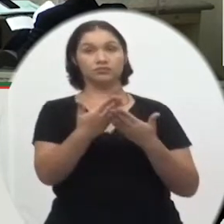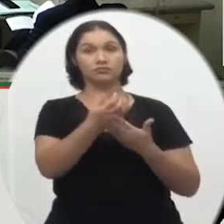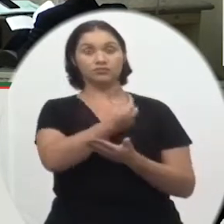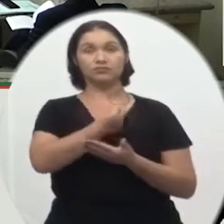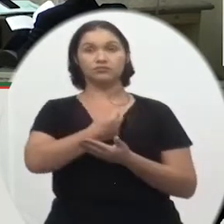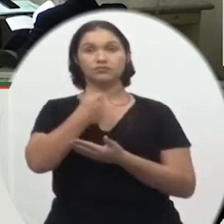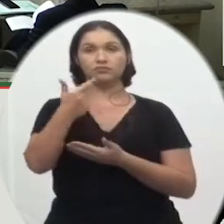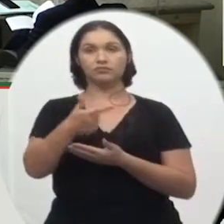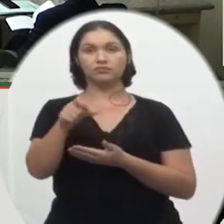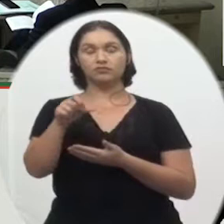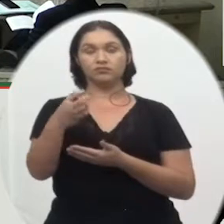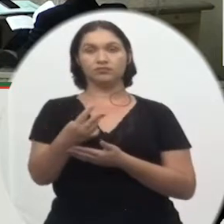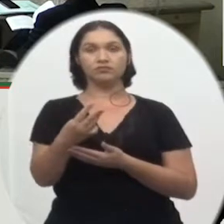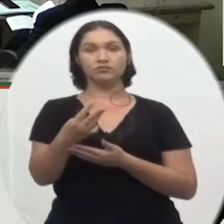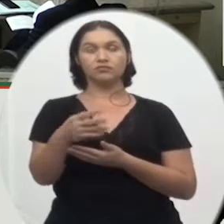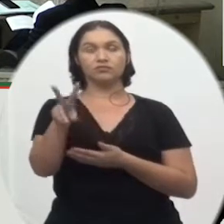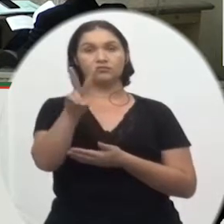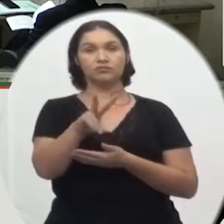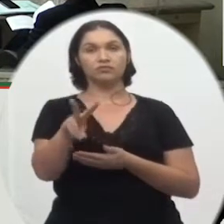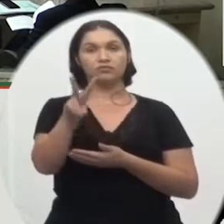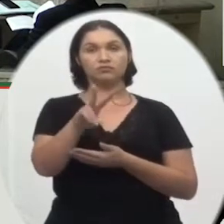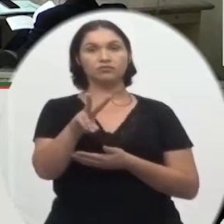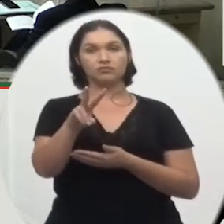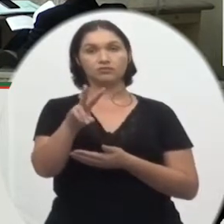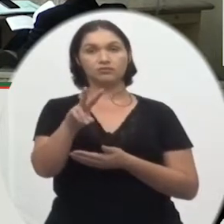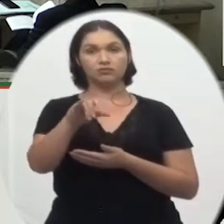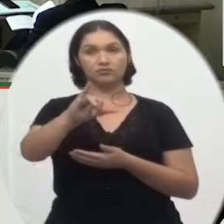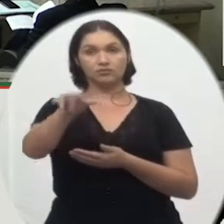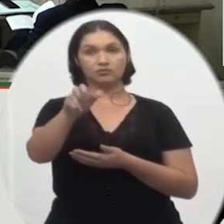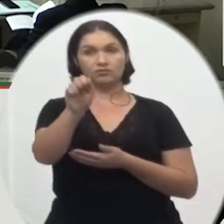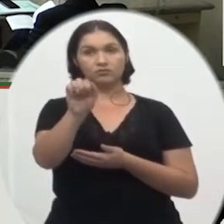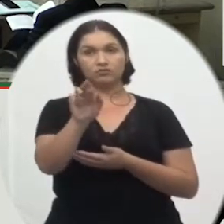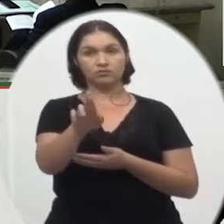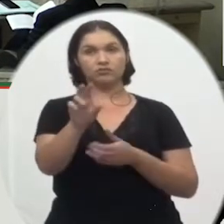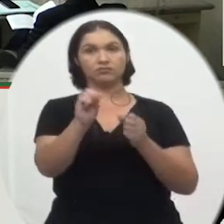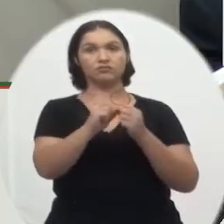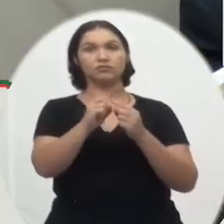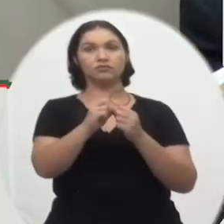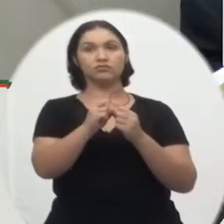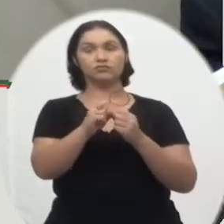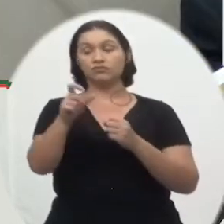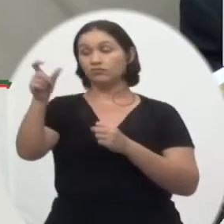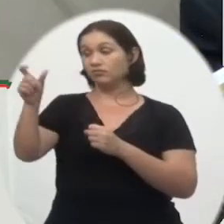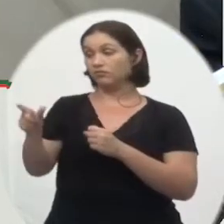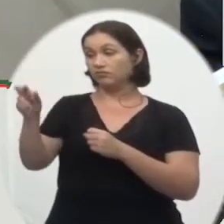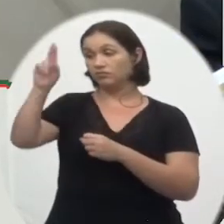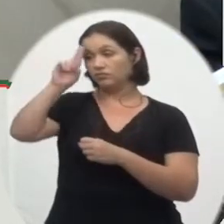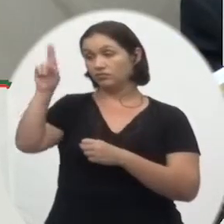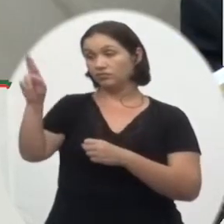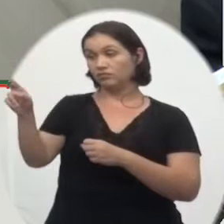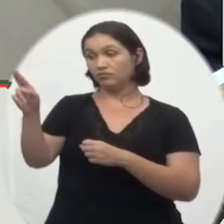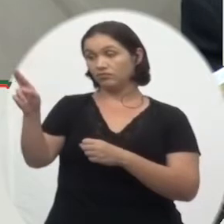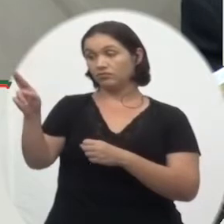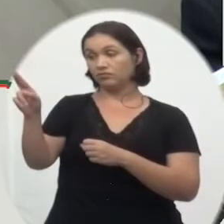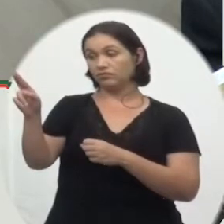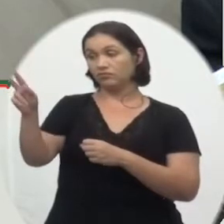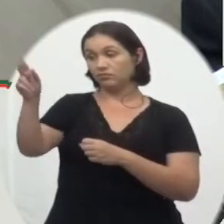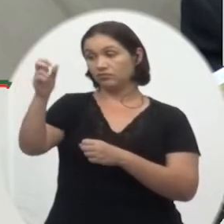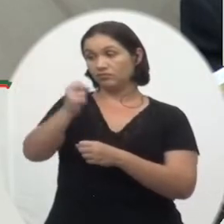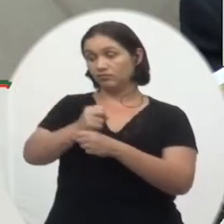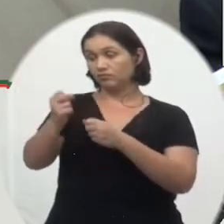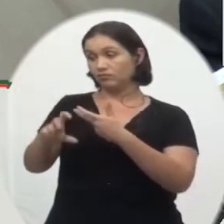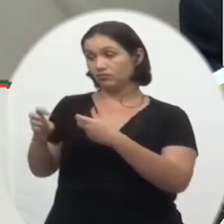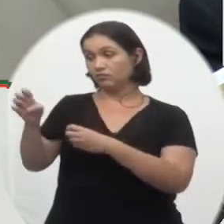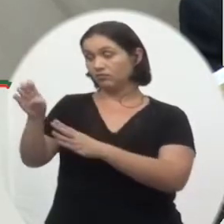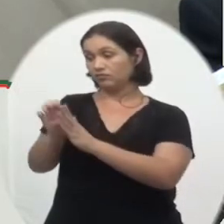número 293/2019, de autoria do vereador Jair Alexandre, assunto em vida expediente ao prefeito municipal, questionando se há possibilidade, em caráter